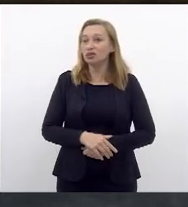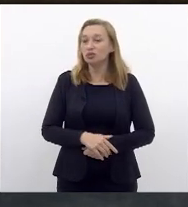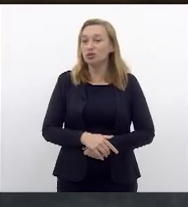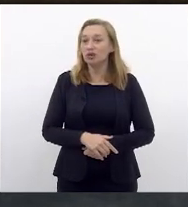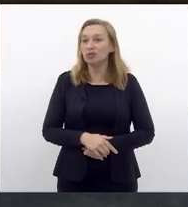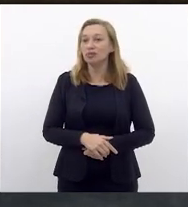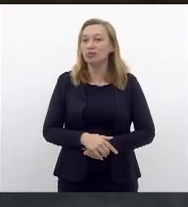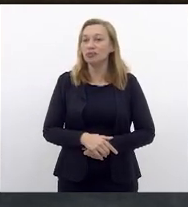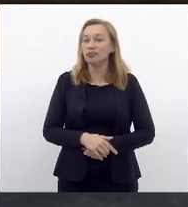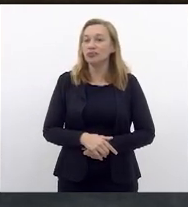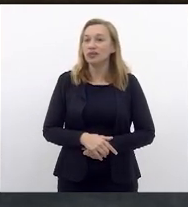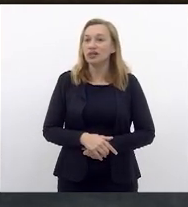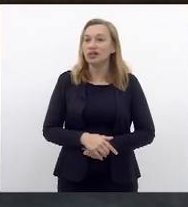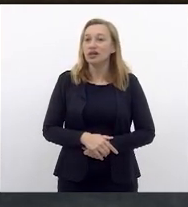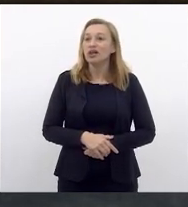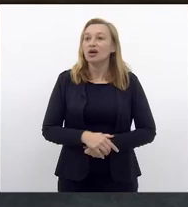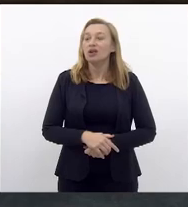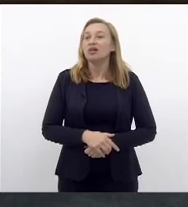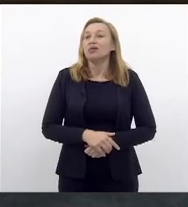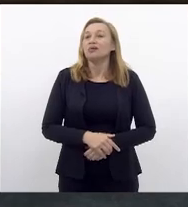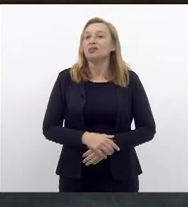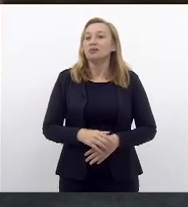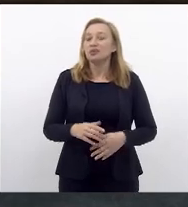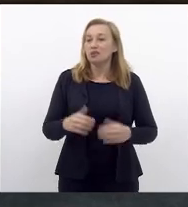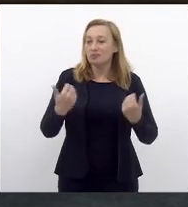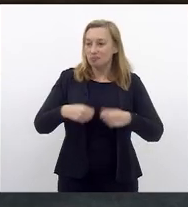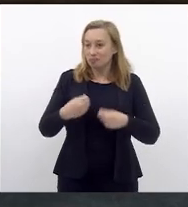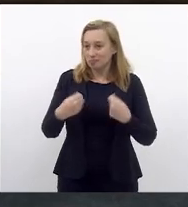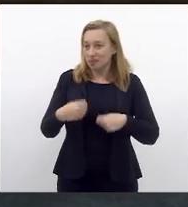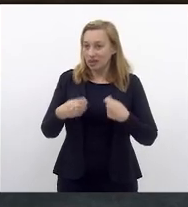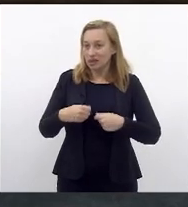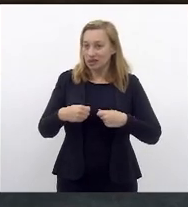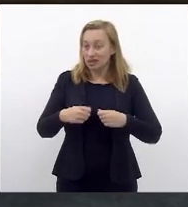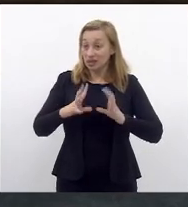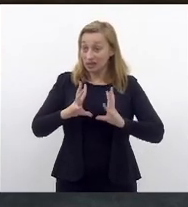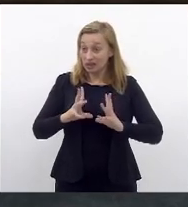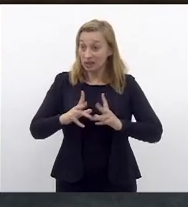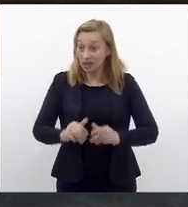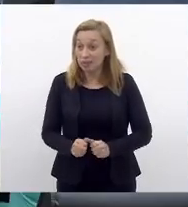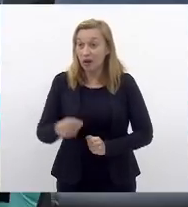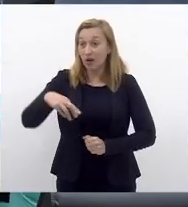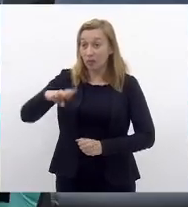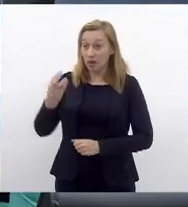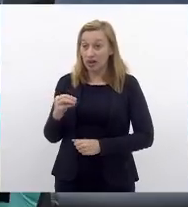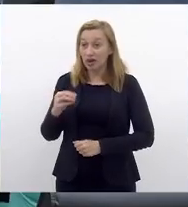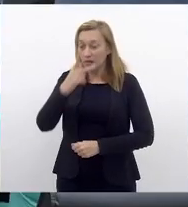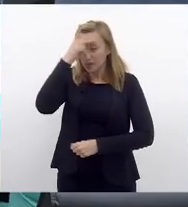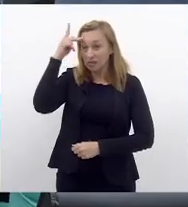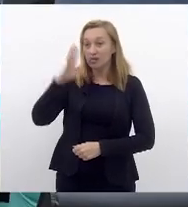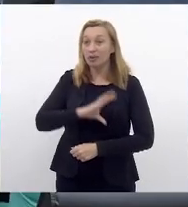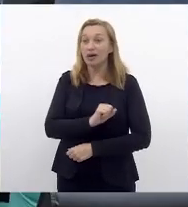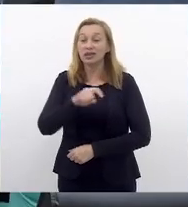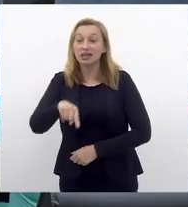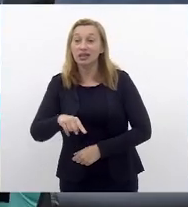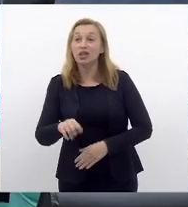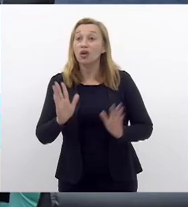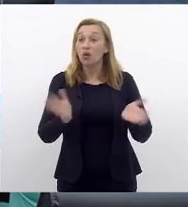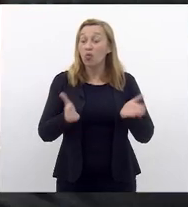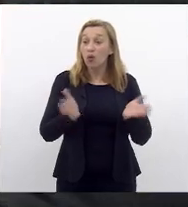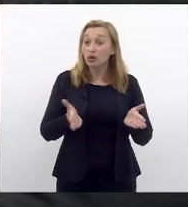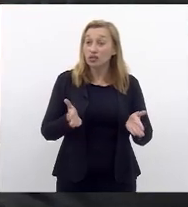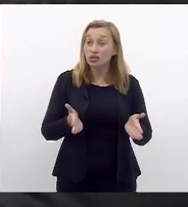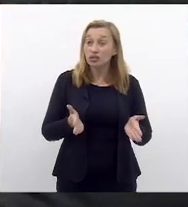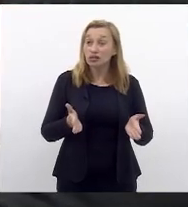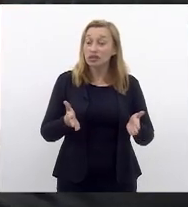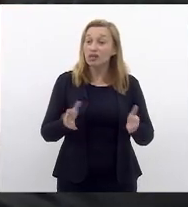precisa também tirar as almas penadas de perto dele, que o Marquinho é muito distinto, é uma pessoa muito querida aqui. Então, de modo, hoje vai ser